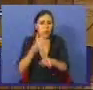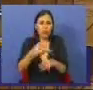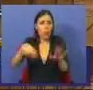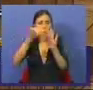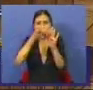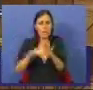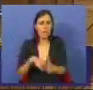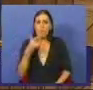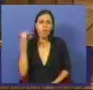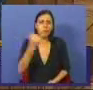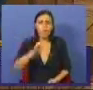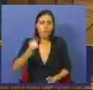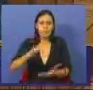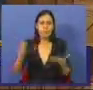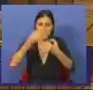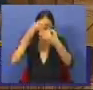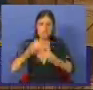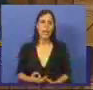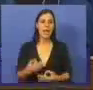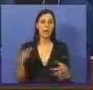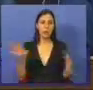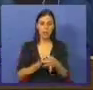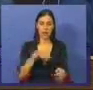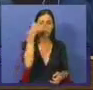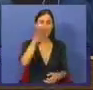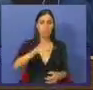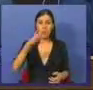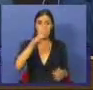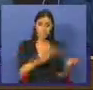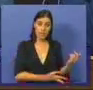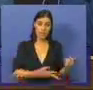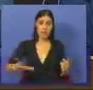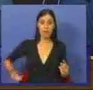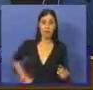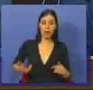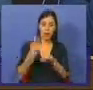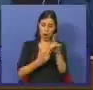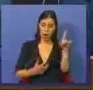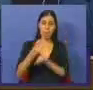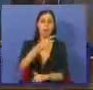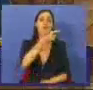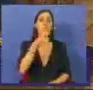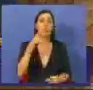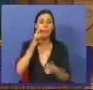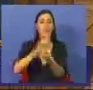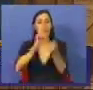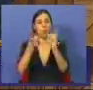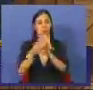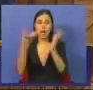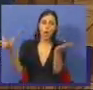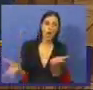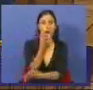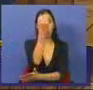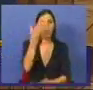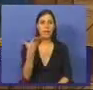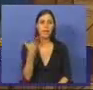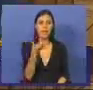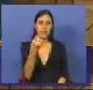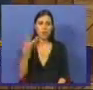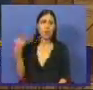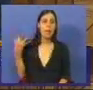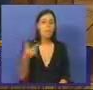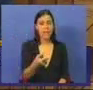critério decente em relação às pessoas. Se o desemprego aumentou, quando a sua promessa era recuperar 150 mil postos de